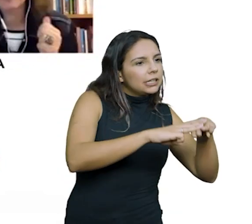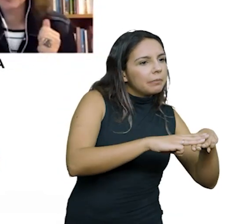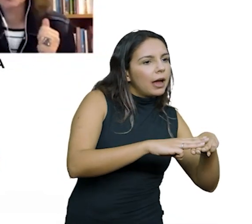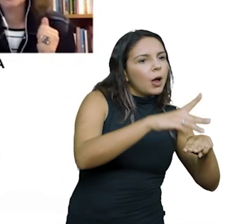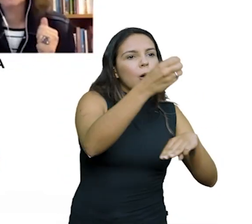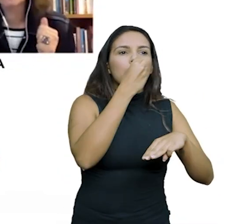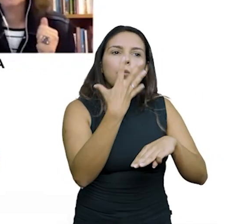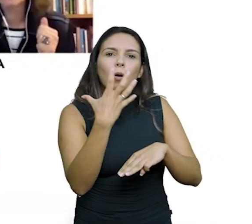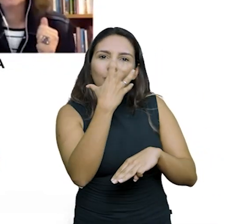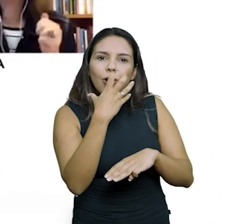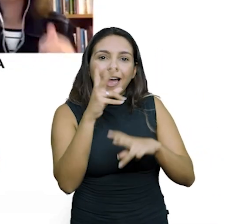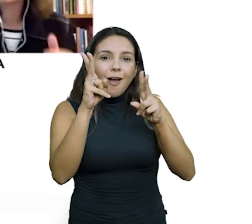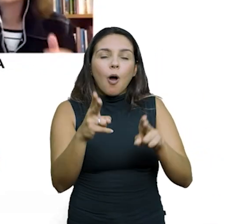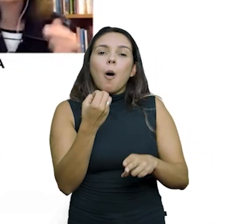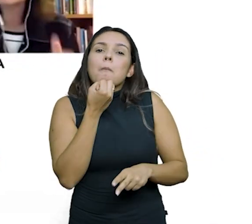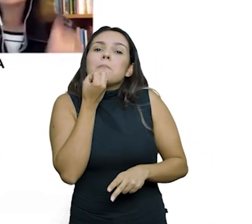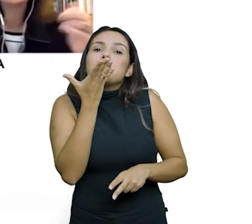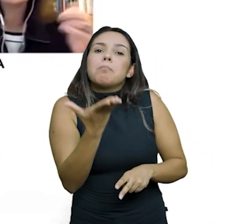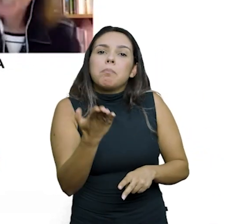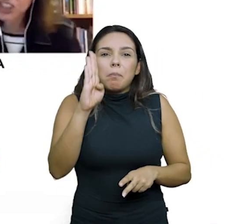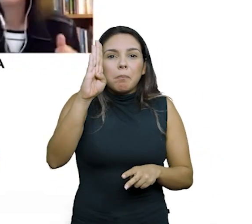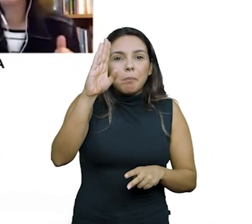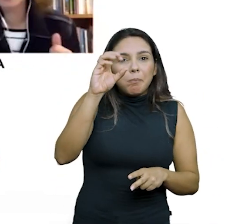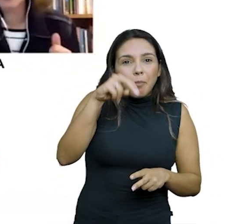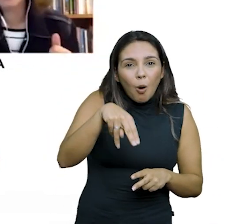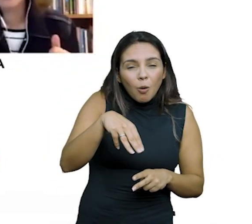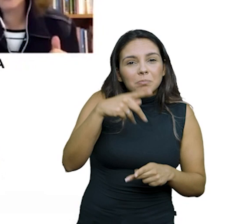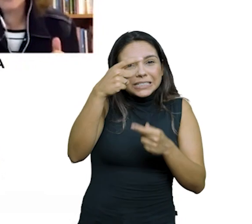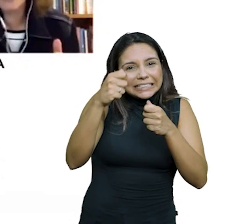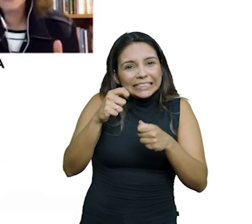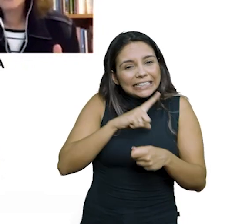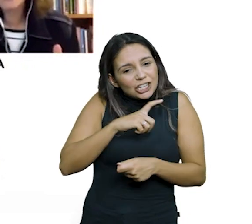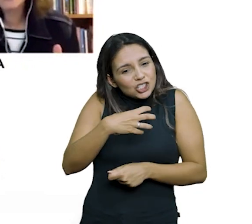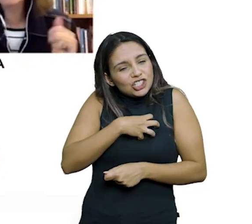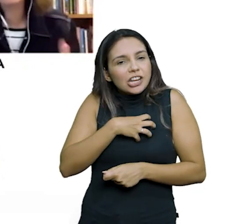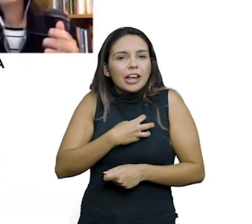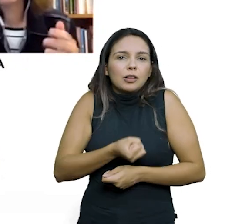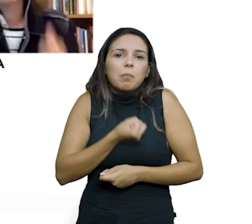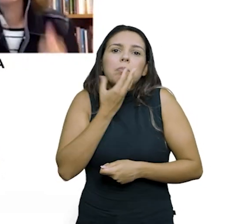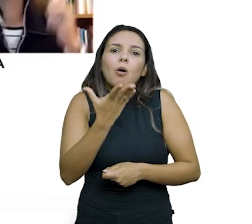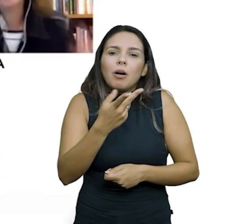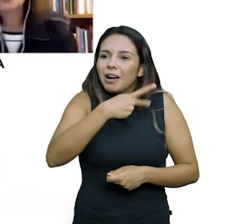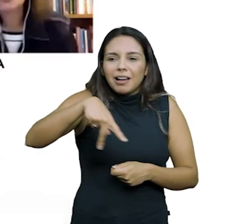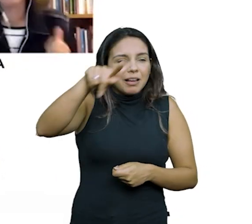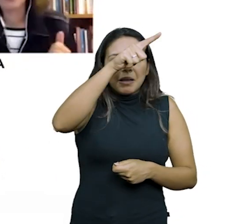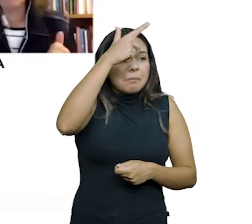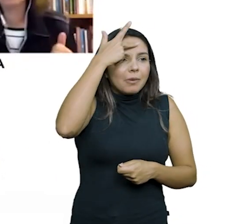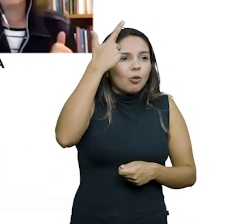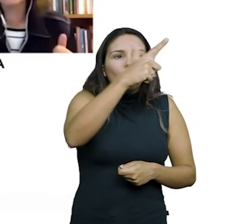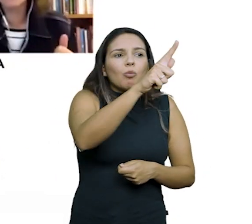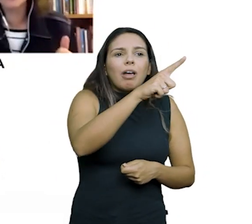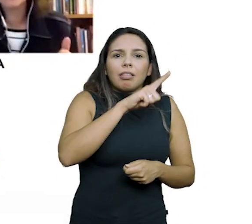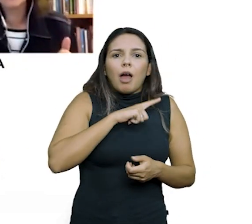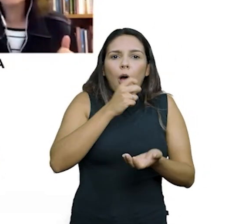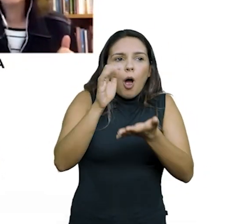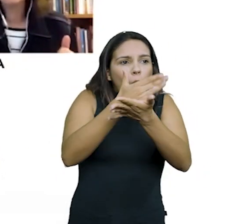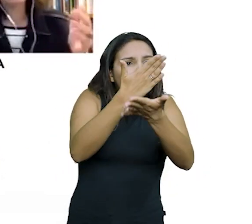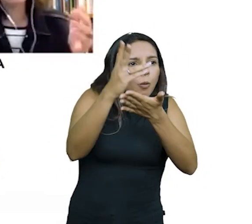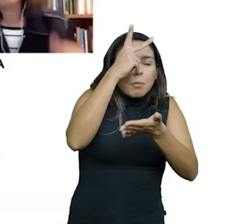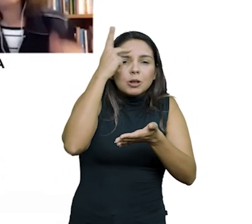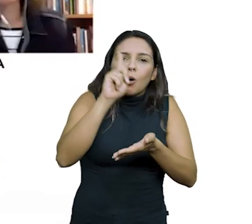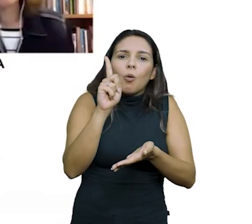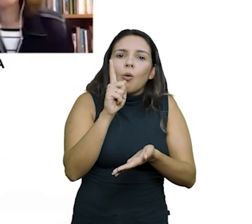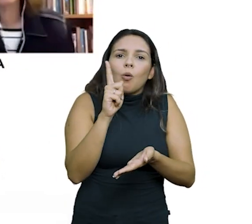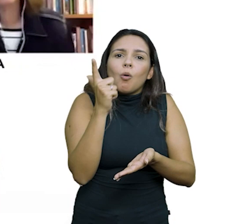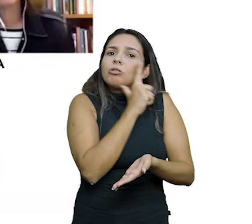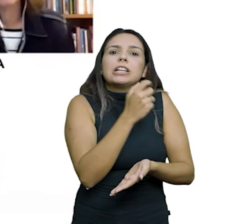música, bondade, a gente tem que ter jeito para ela. Tem gente que não tem jeito para ser bom, né? Não adianta vir um